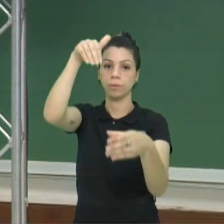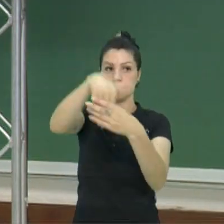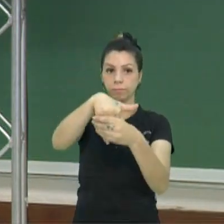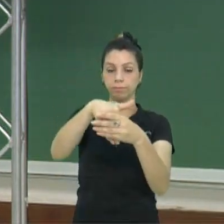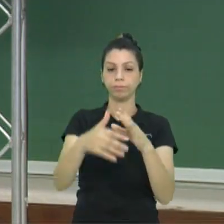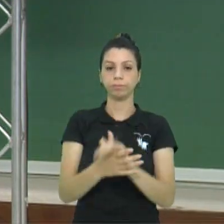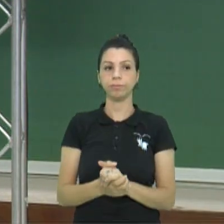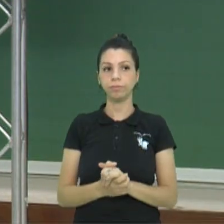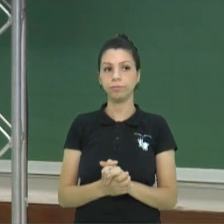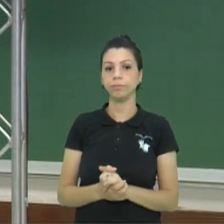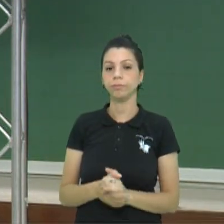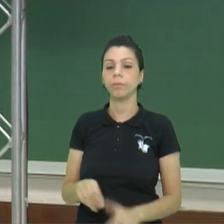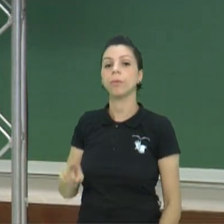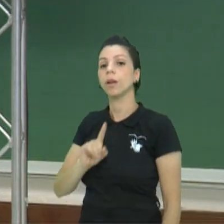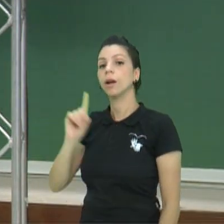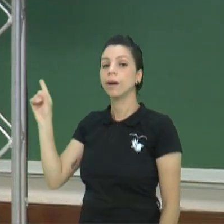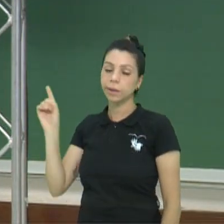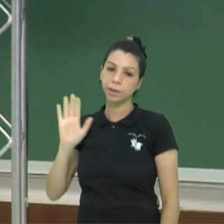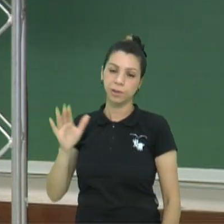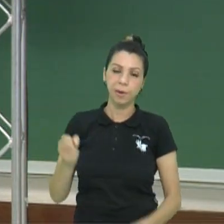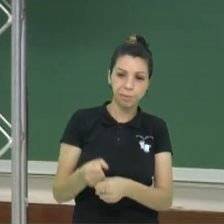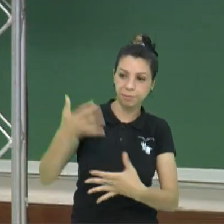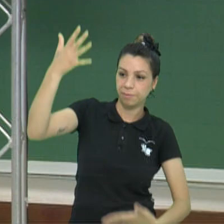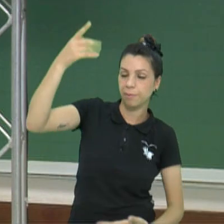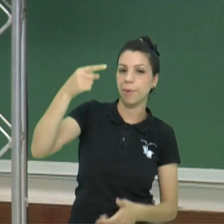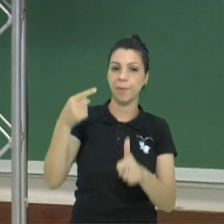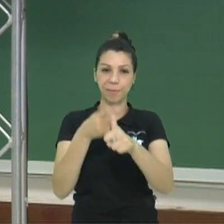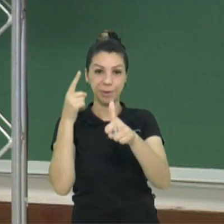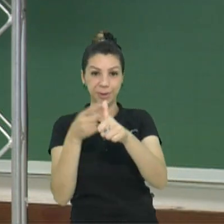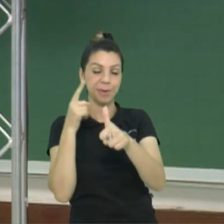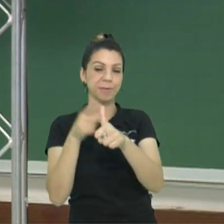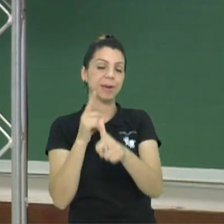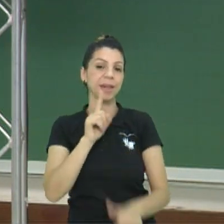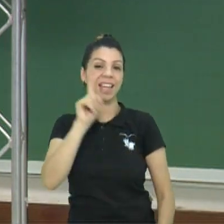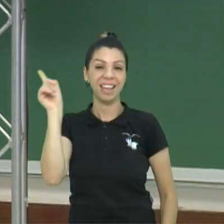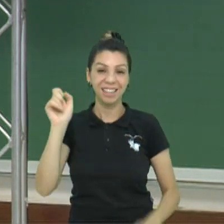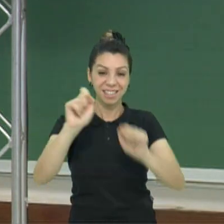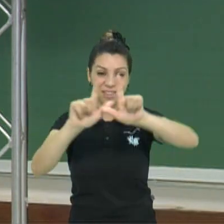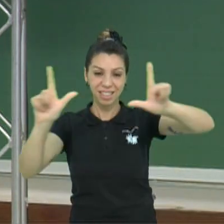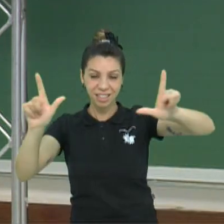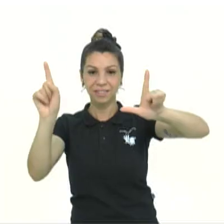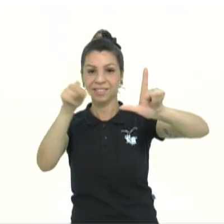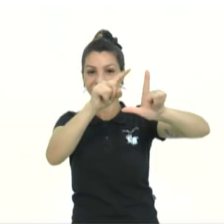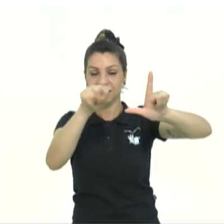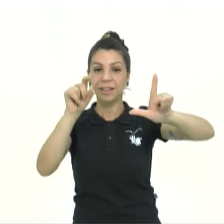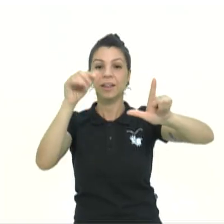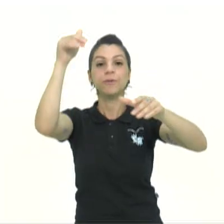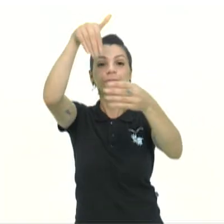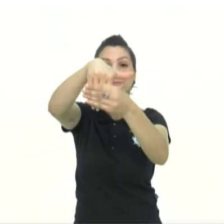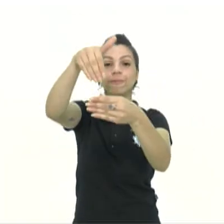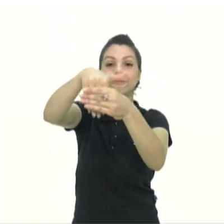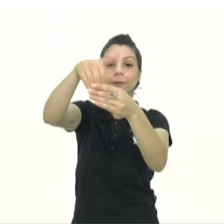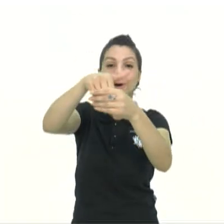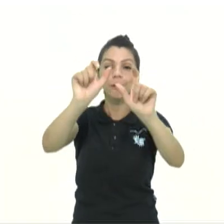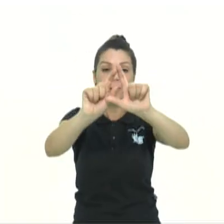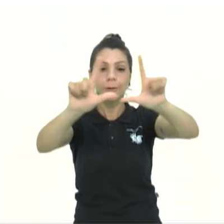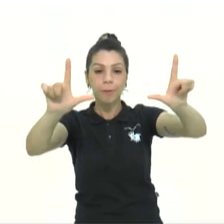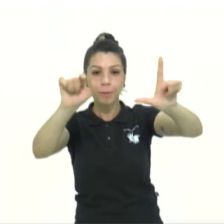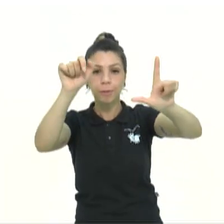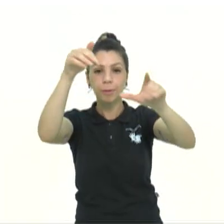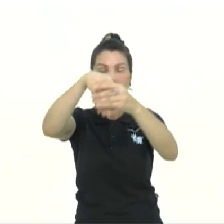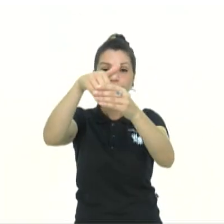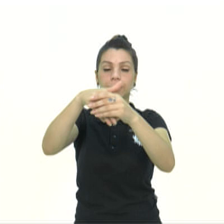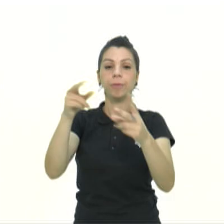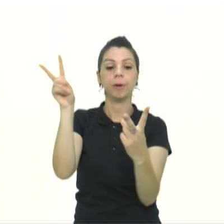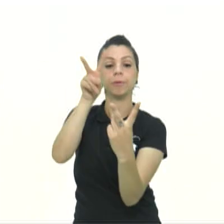eleição. Aqui, como a gente mostrou do primeiro turno, essa é a cédula de eleição aí na tua tela, a cédula de eleição para